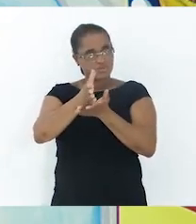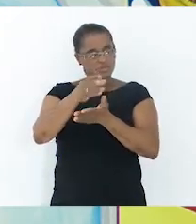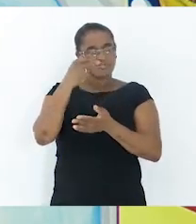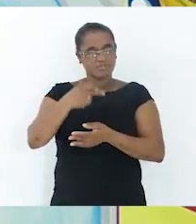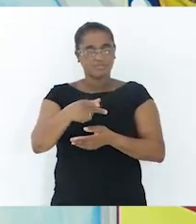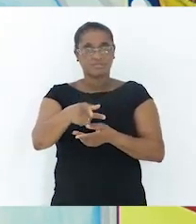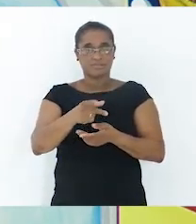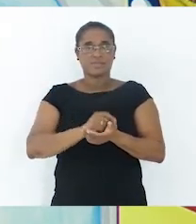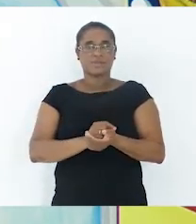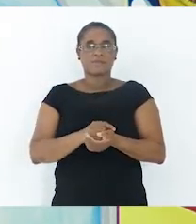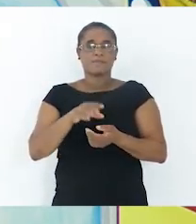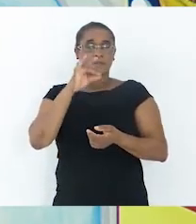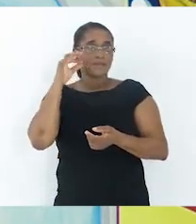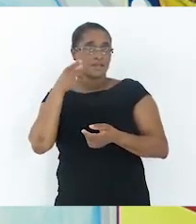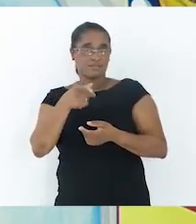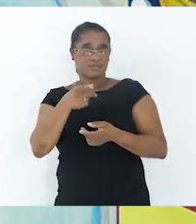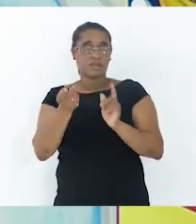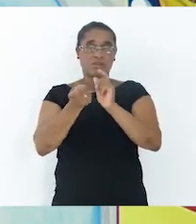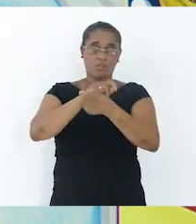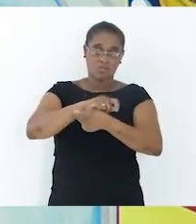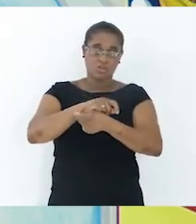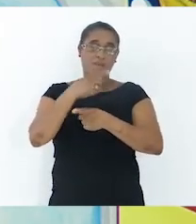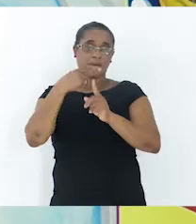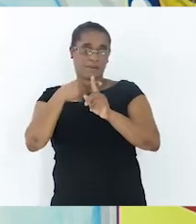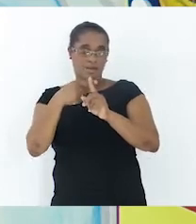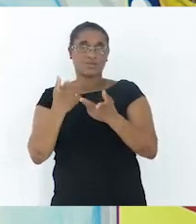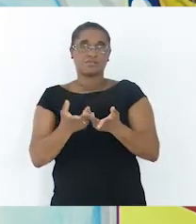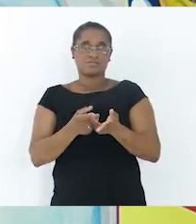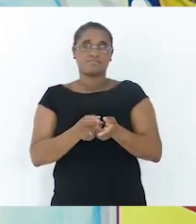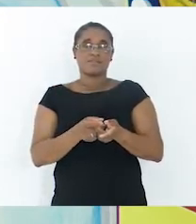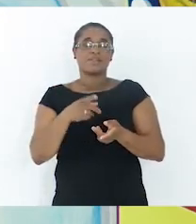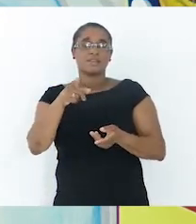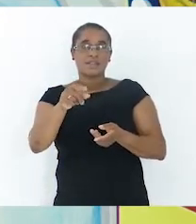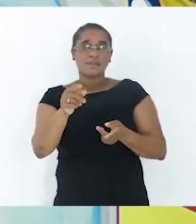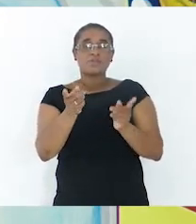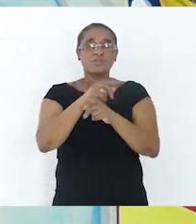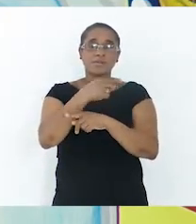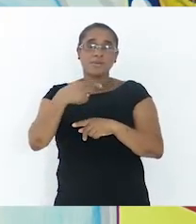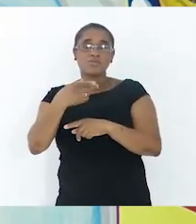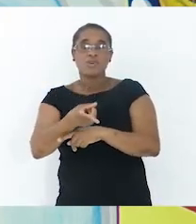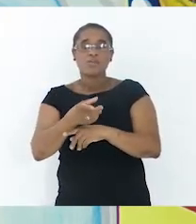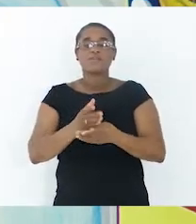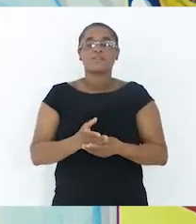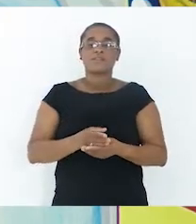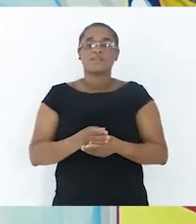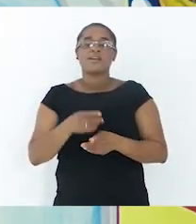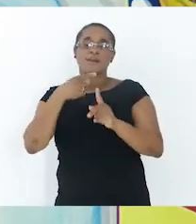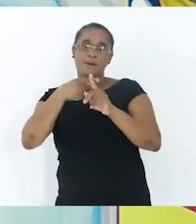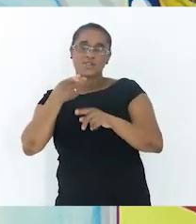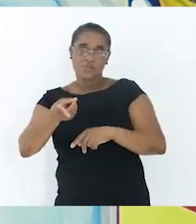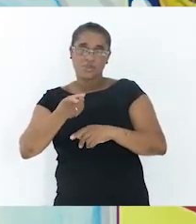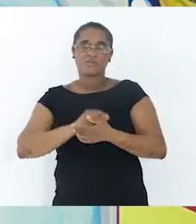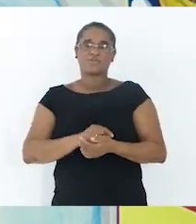mantém-se. Sinal de operação muda para mais. E o simétrico de menos 9 é mais